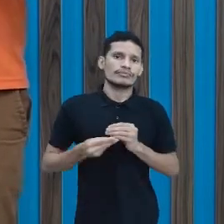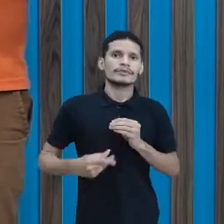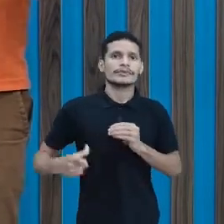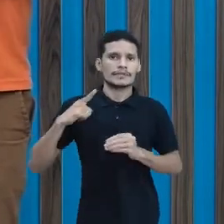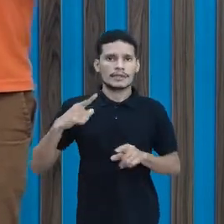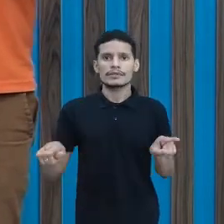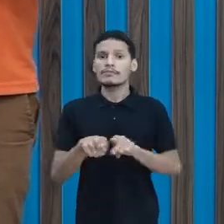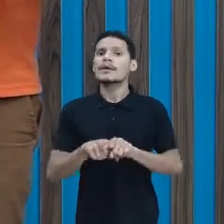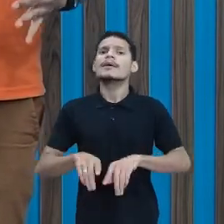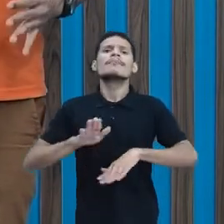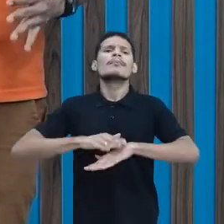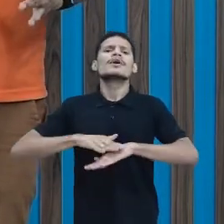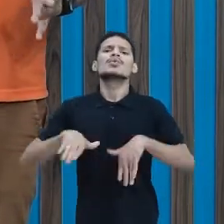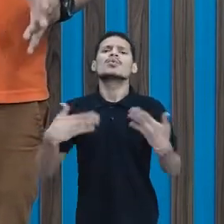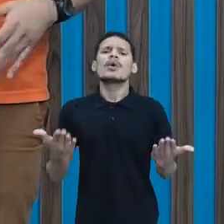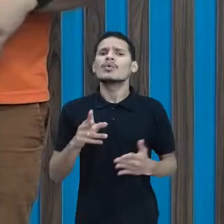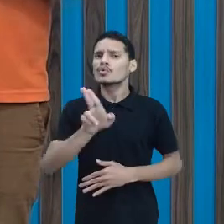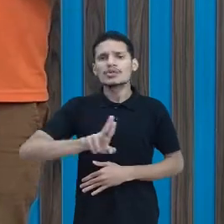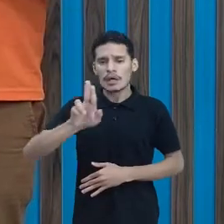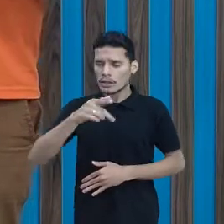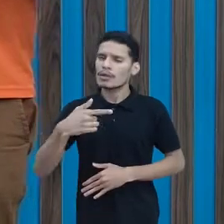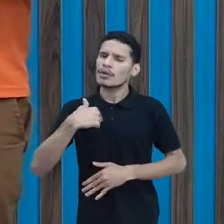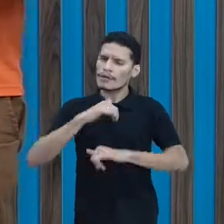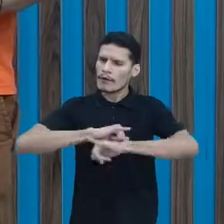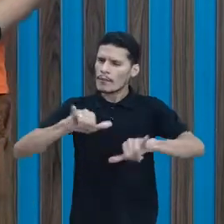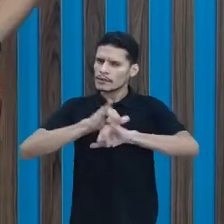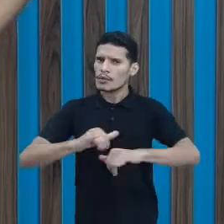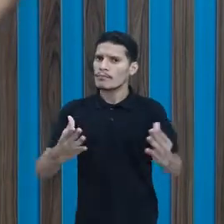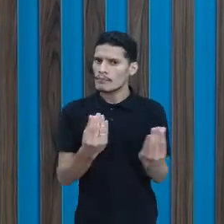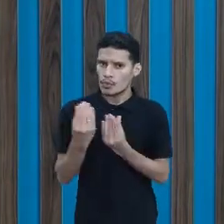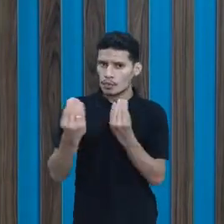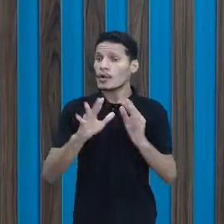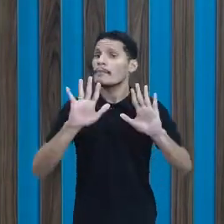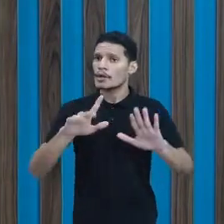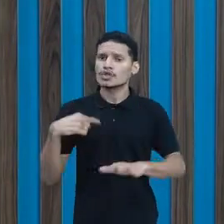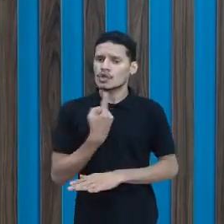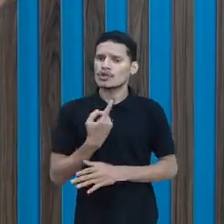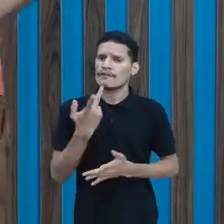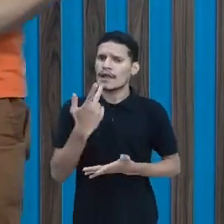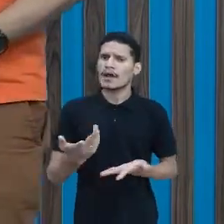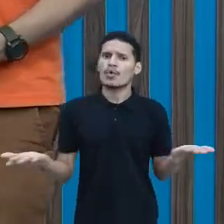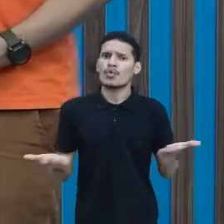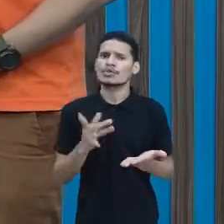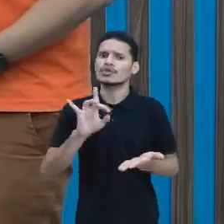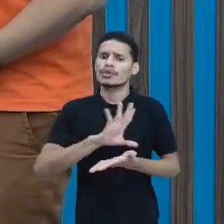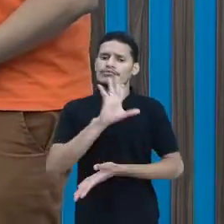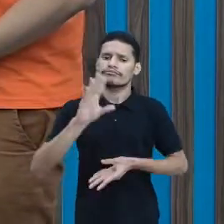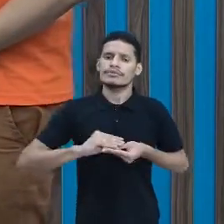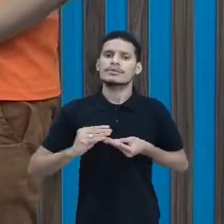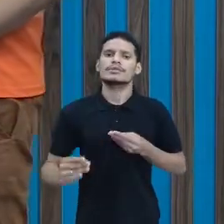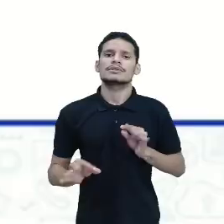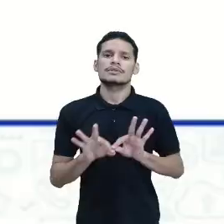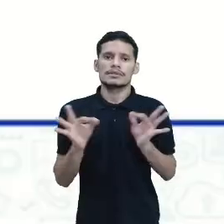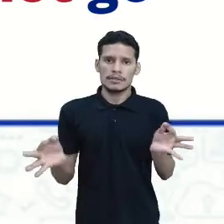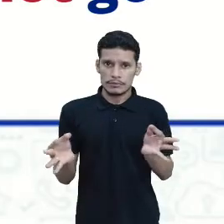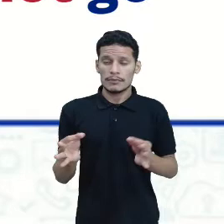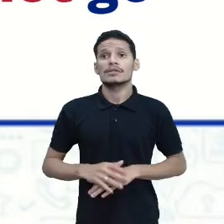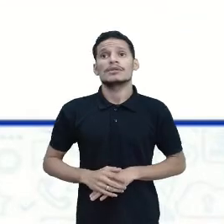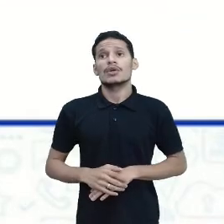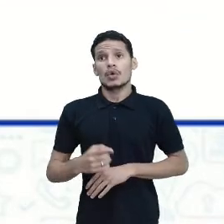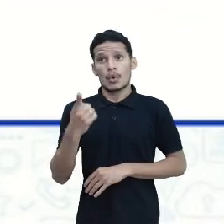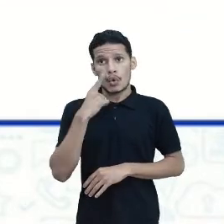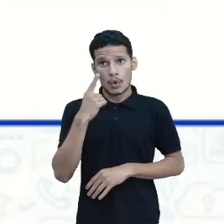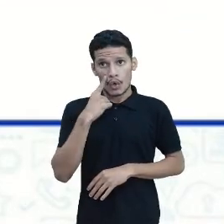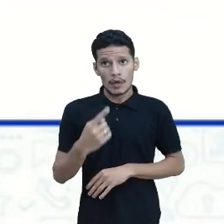esse, professor, vai ser muita informação se eu falar agora. Bora tocar somente com os simples, pessoal. Forma afirmativa